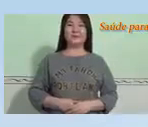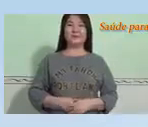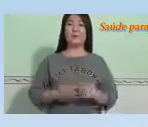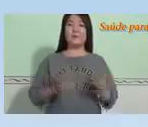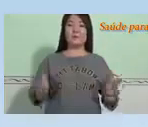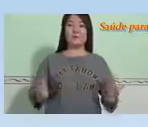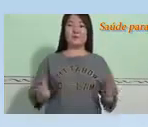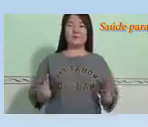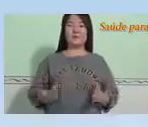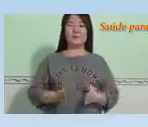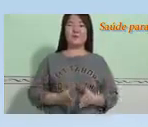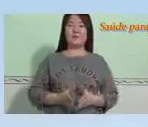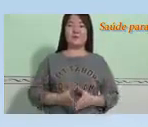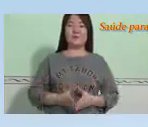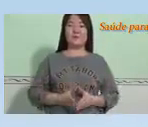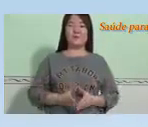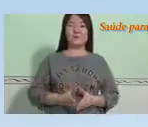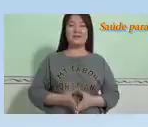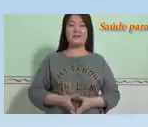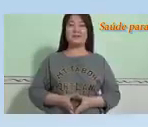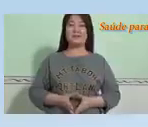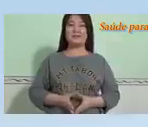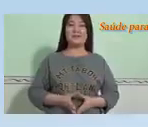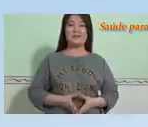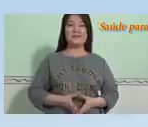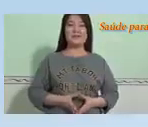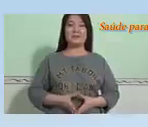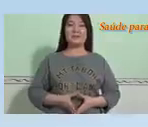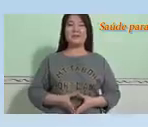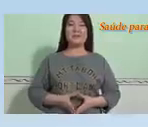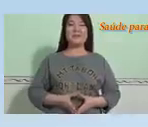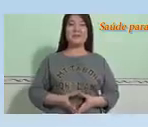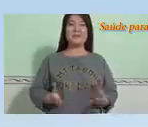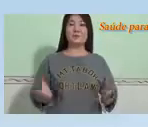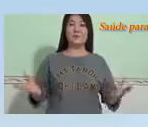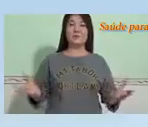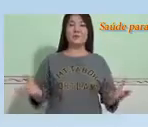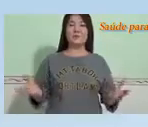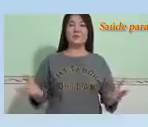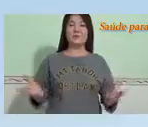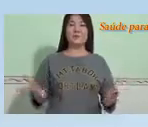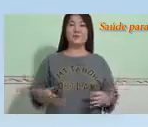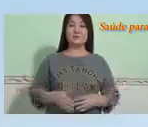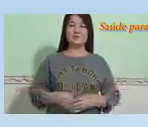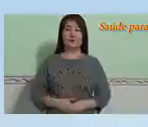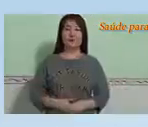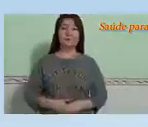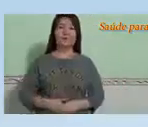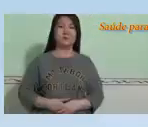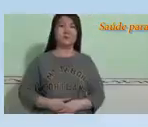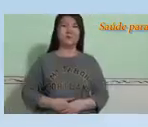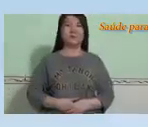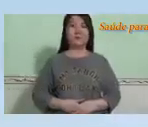Assim, os medicamentos normalmente indicados pelo médico são 2 enzimas pancreáticas, que devem